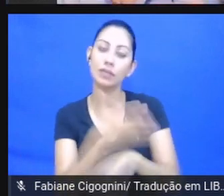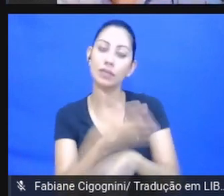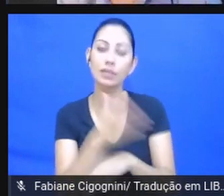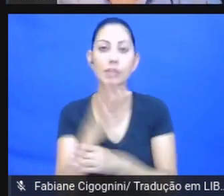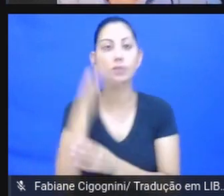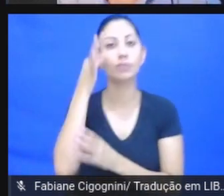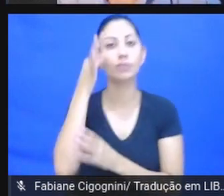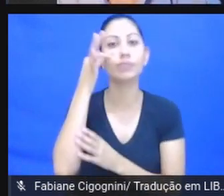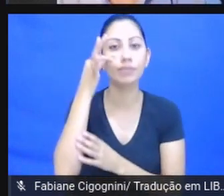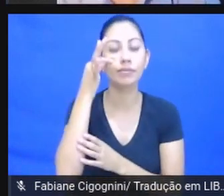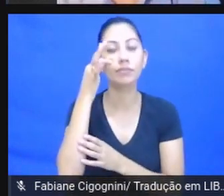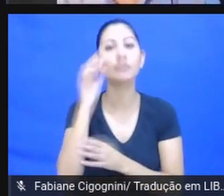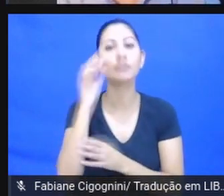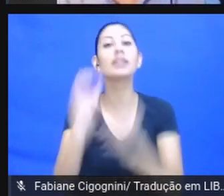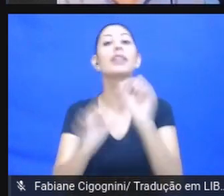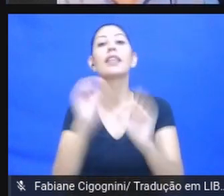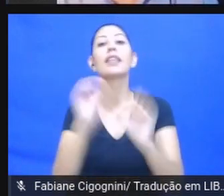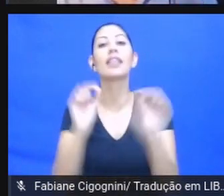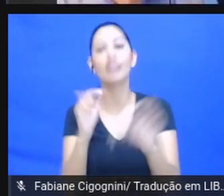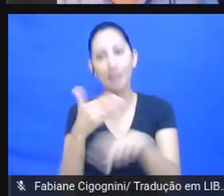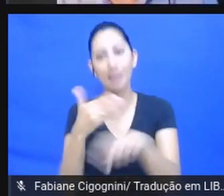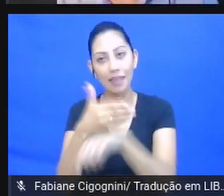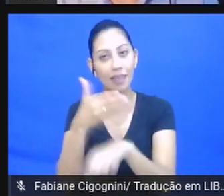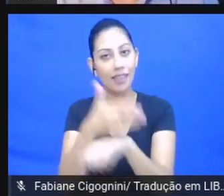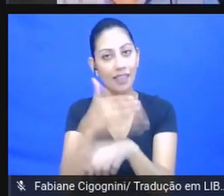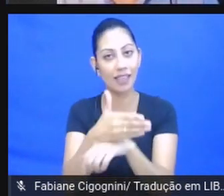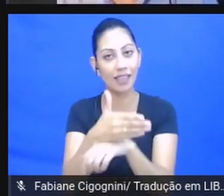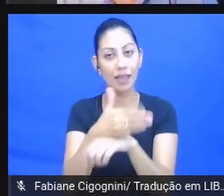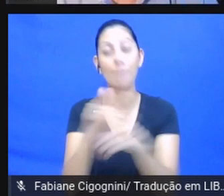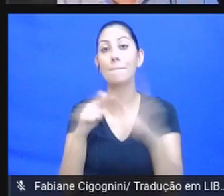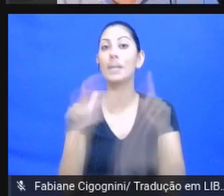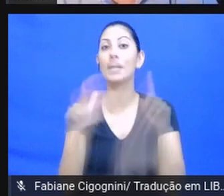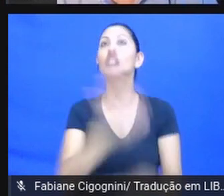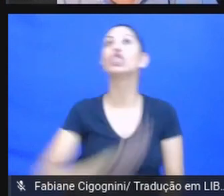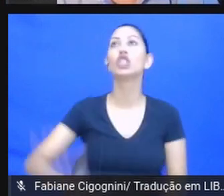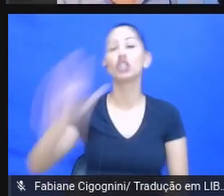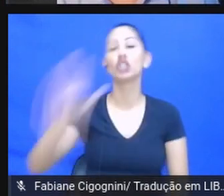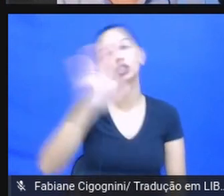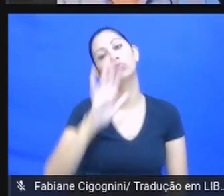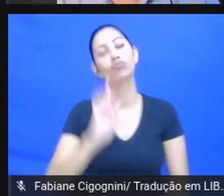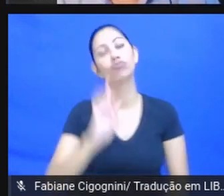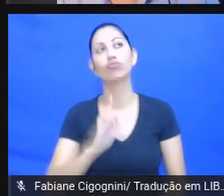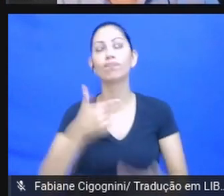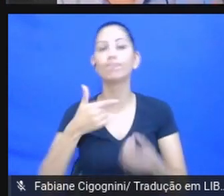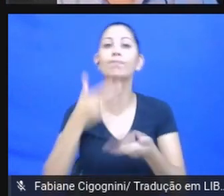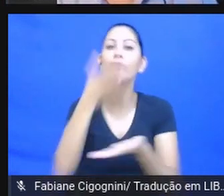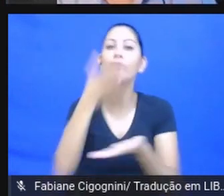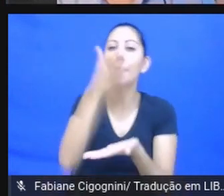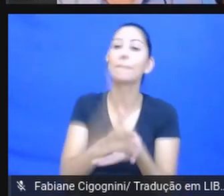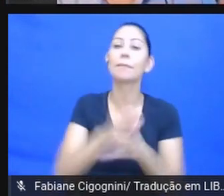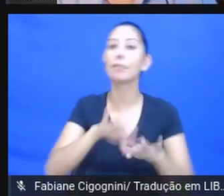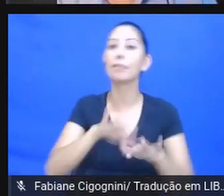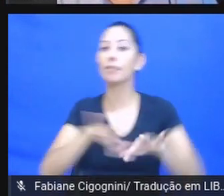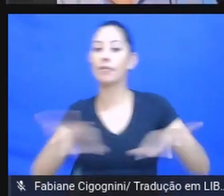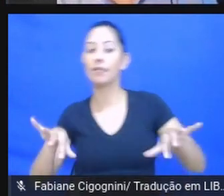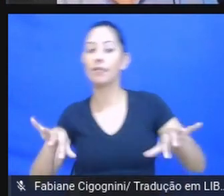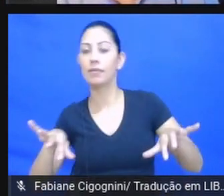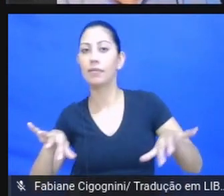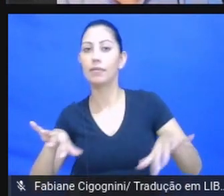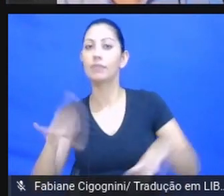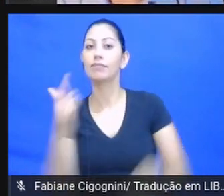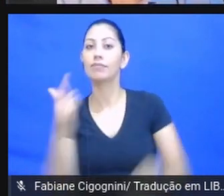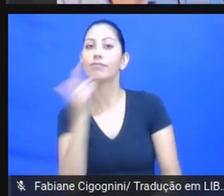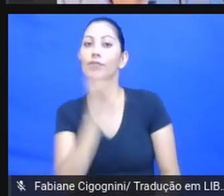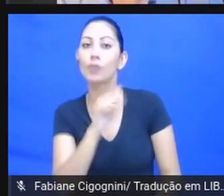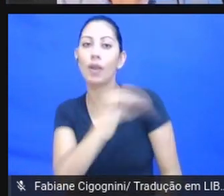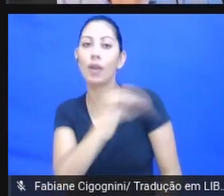mas não dá para generalizar. Tem uma parte dos alunos que não conseguem